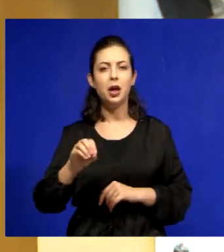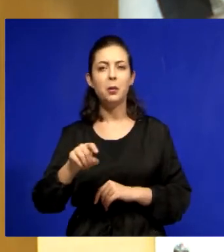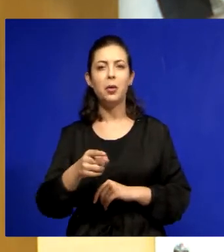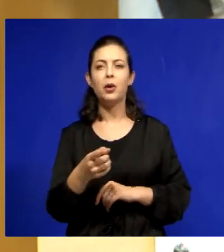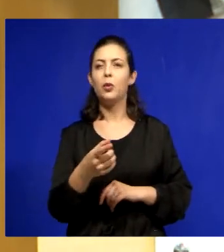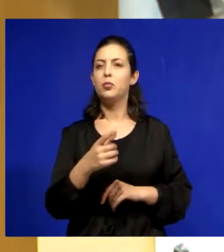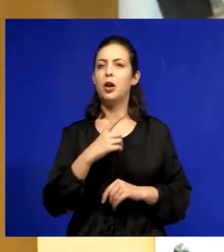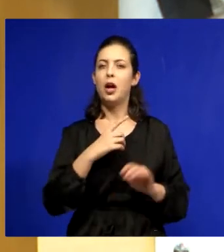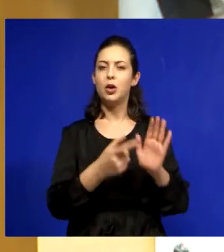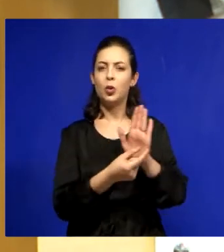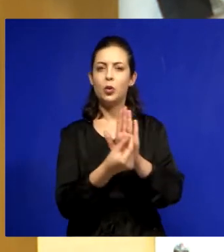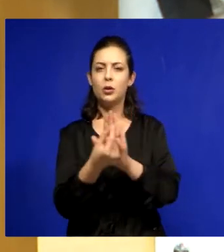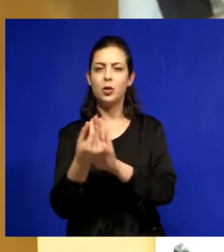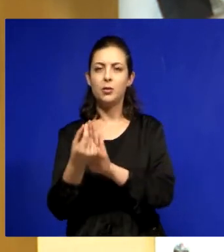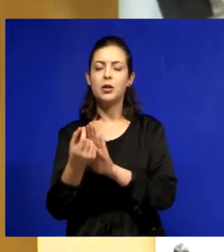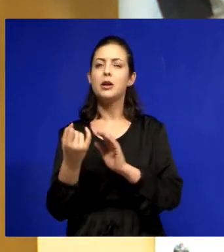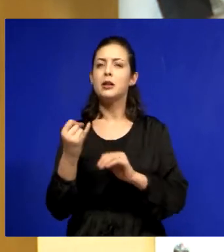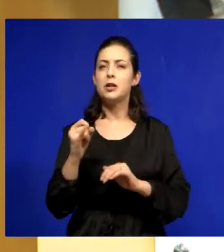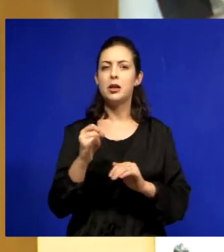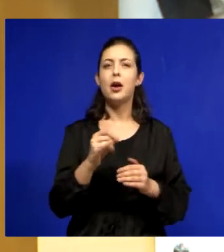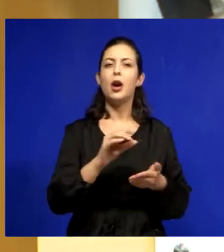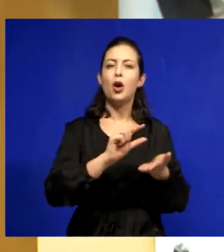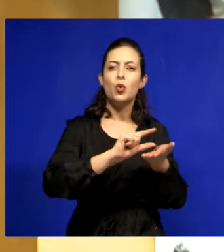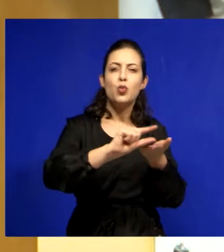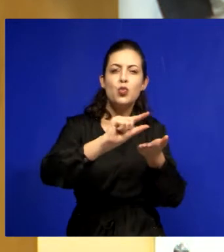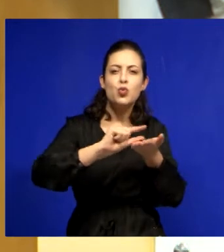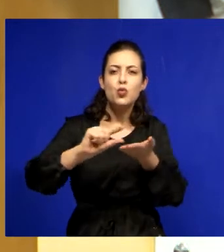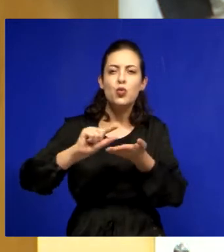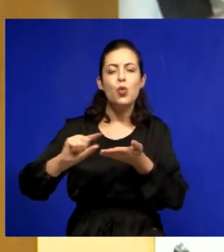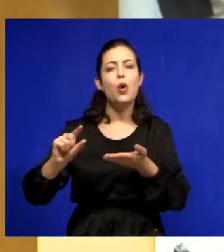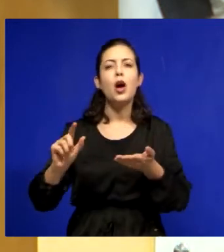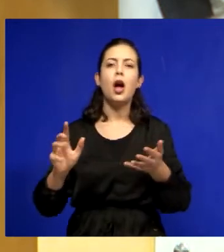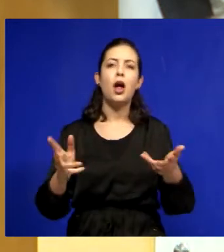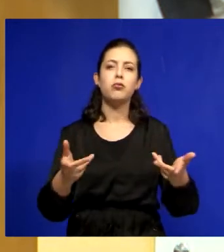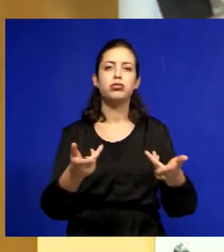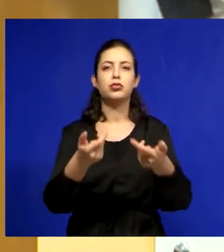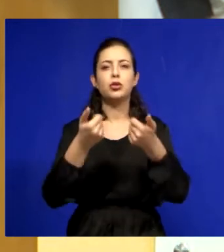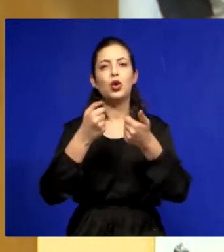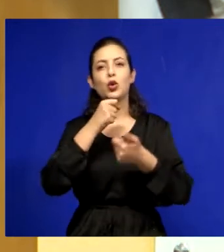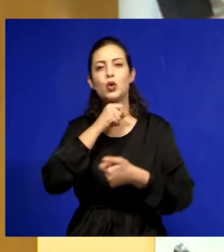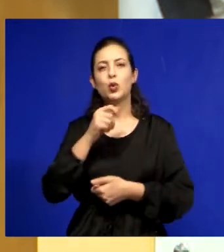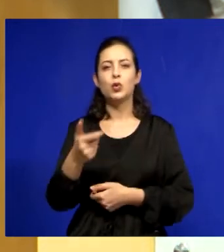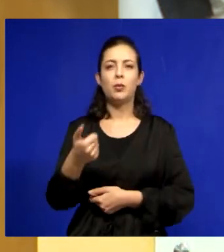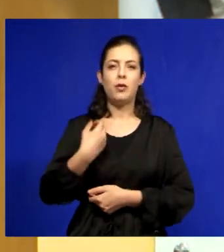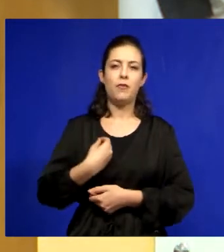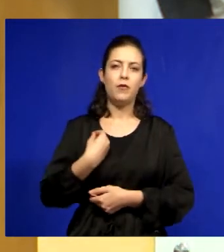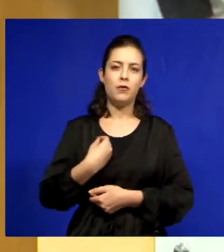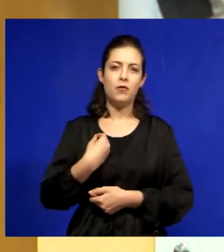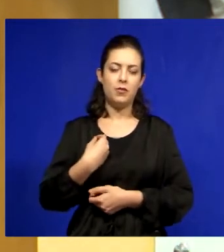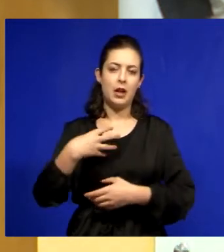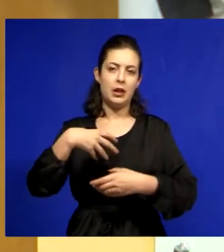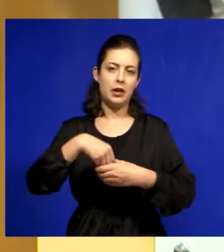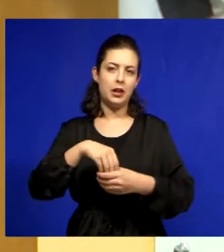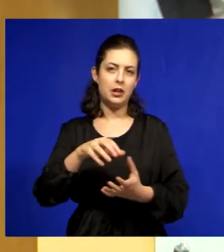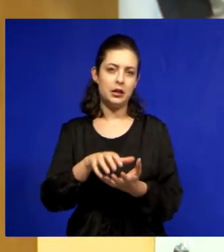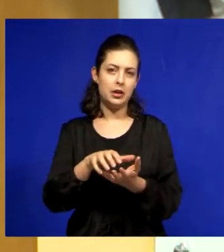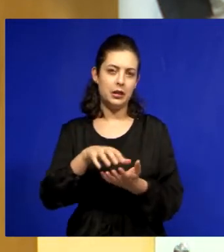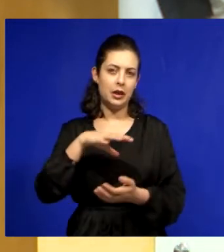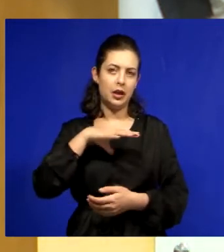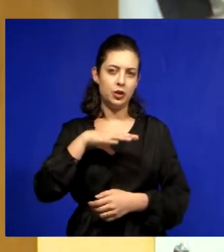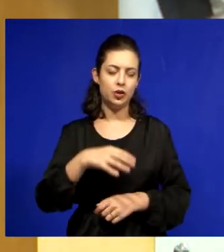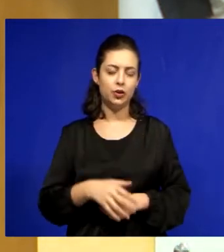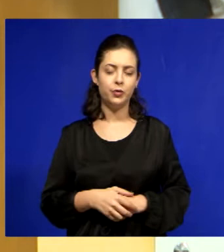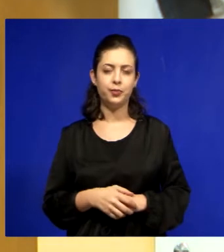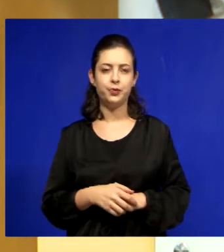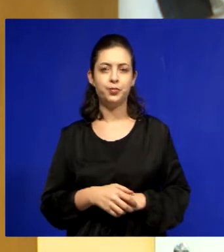puder contribuir com uma dessas entidades certamente vai ajudar a gente a melhorar a vida do idoso do nosso é município